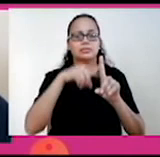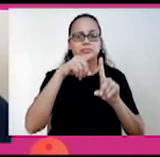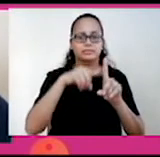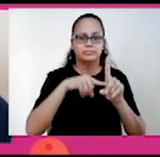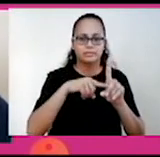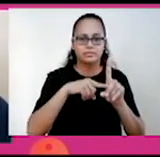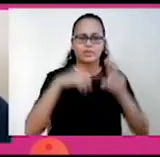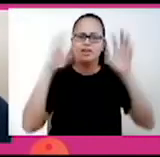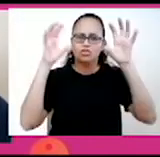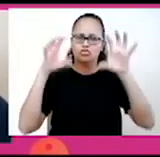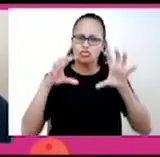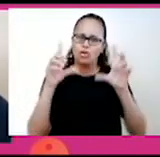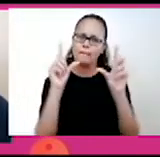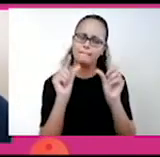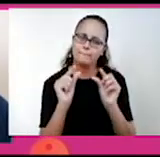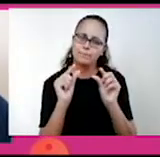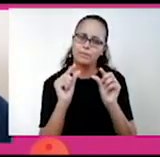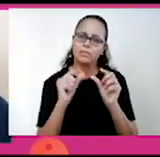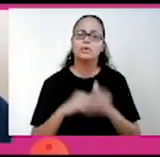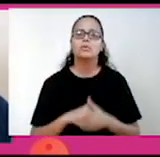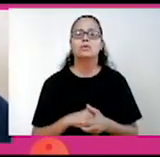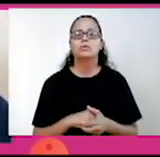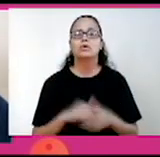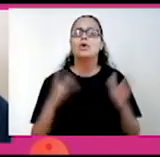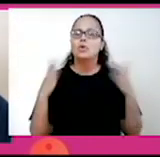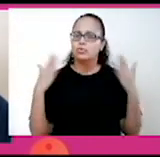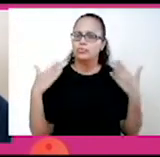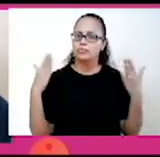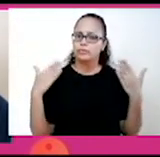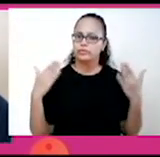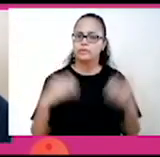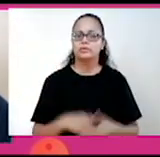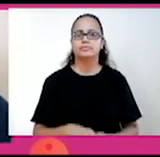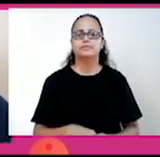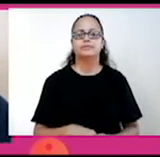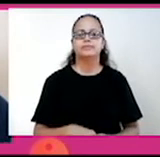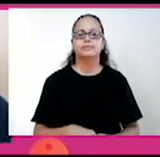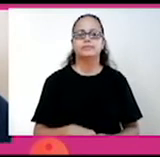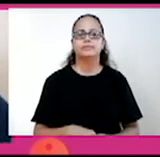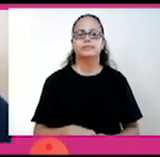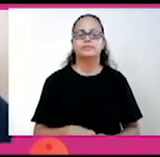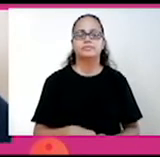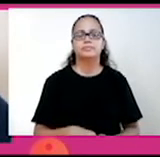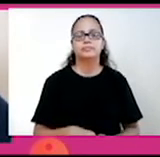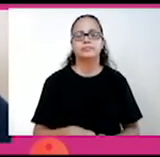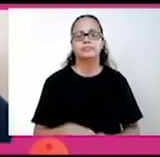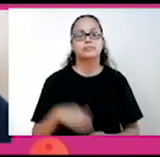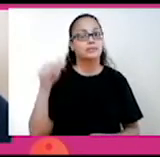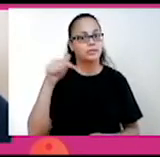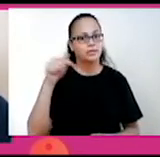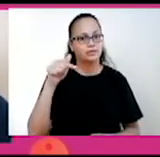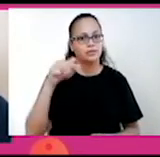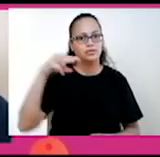são baixas, ou seja, chove pouco, são concentradas no verão. Já já a gente vai ver o climograma de La Paz, na Bolívia, exemplificando esse tipo de clima.